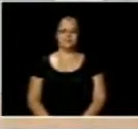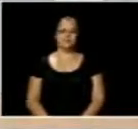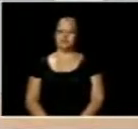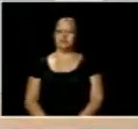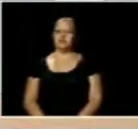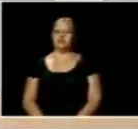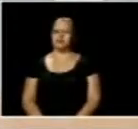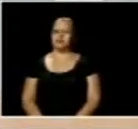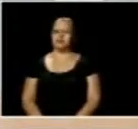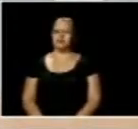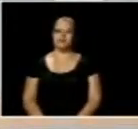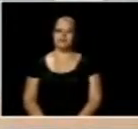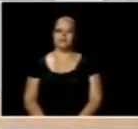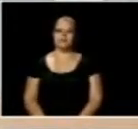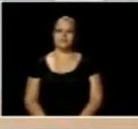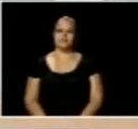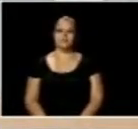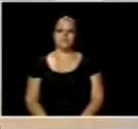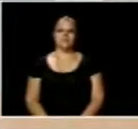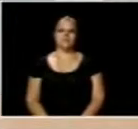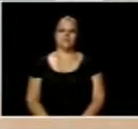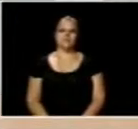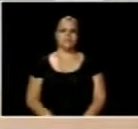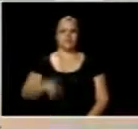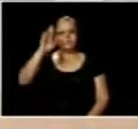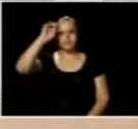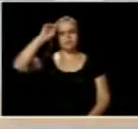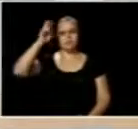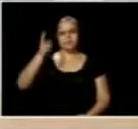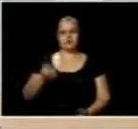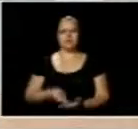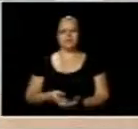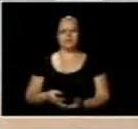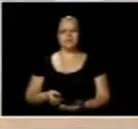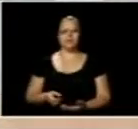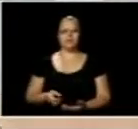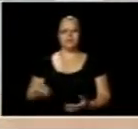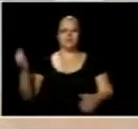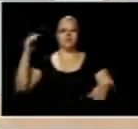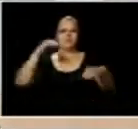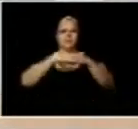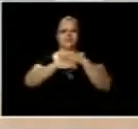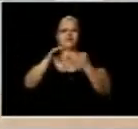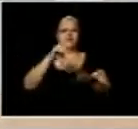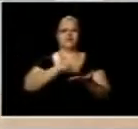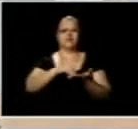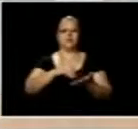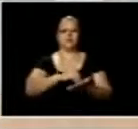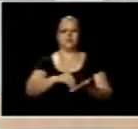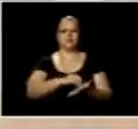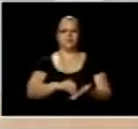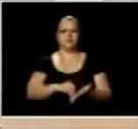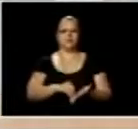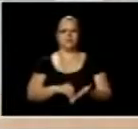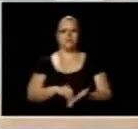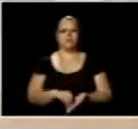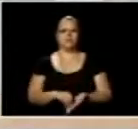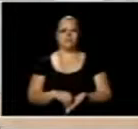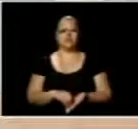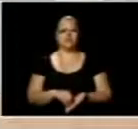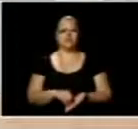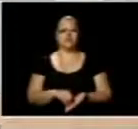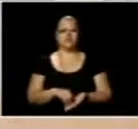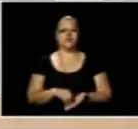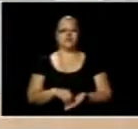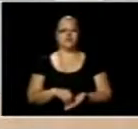conseguir fazer nada. Essa senhora já entra na secretaria, quero fazer um requerimento, senhor presidente, verbal, para que ela